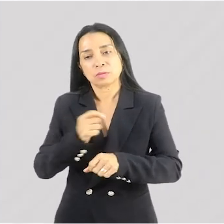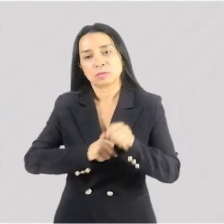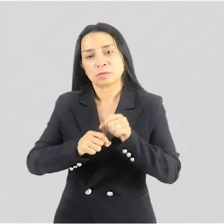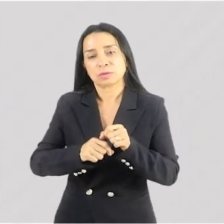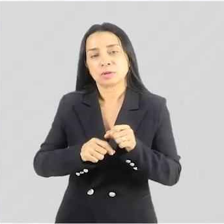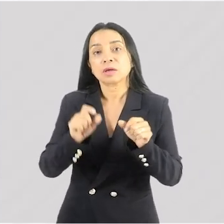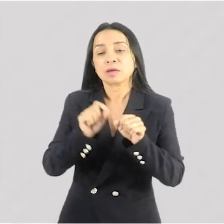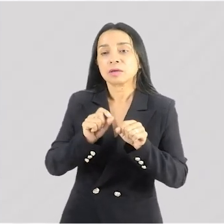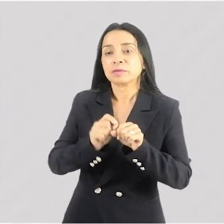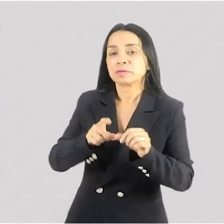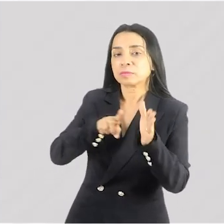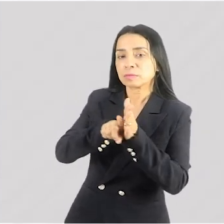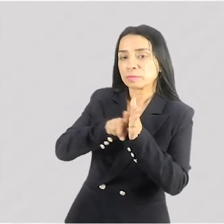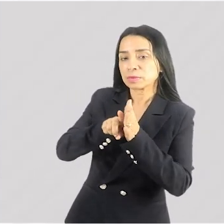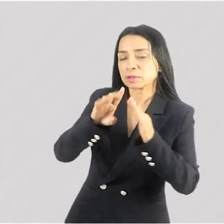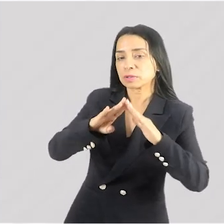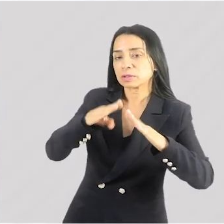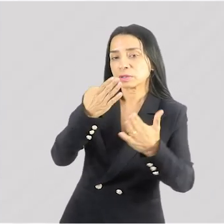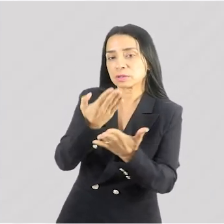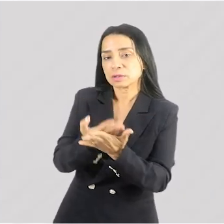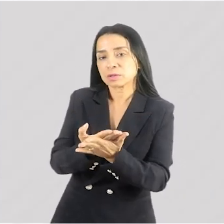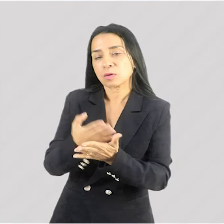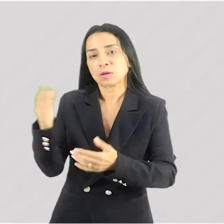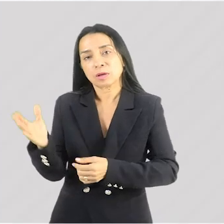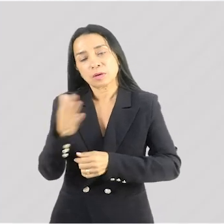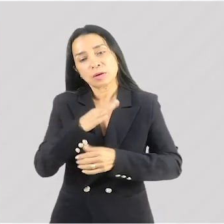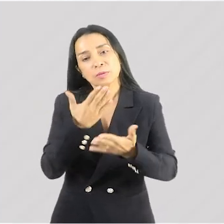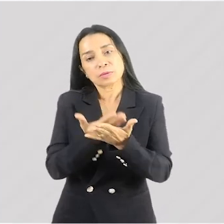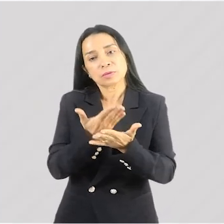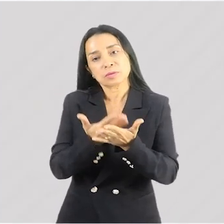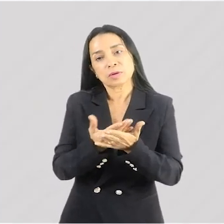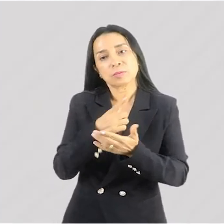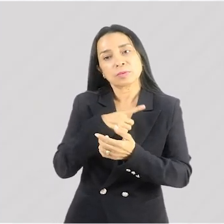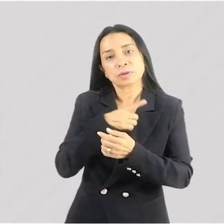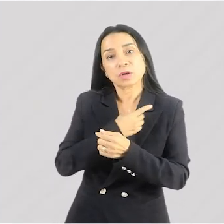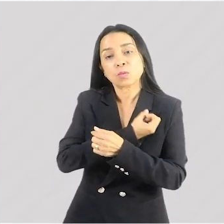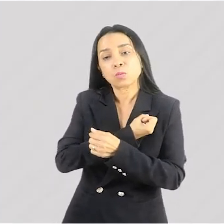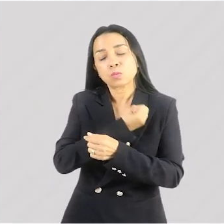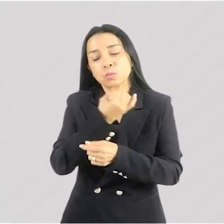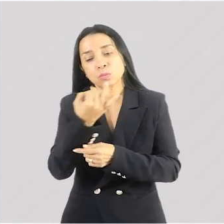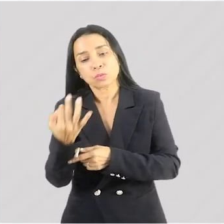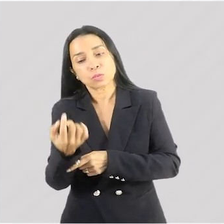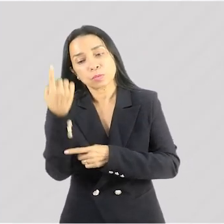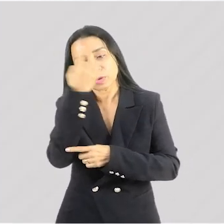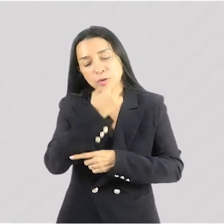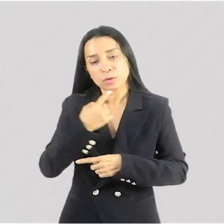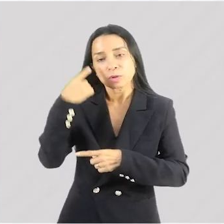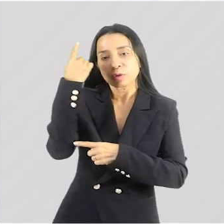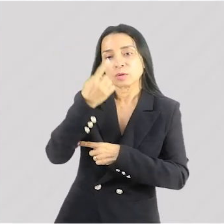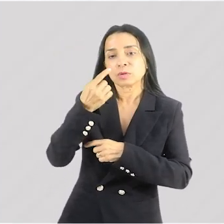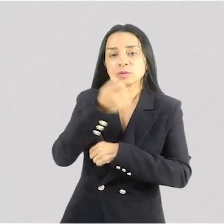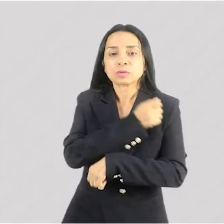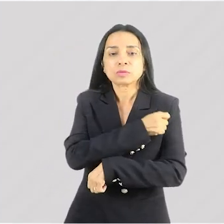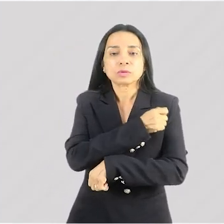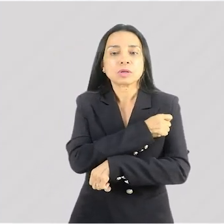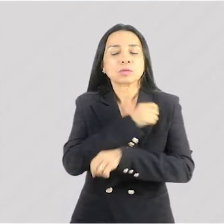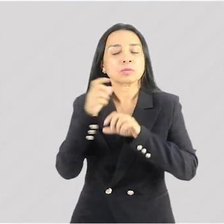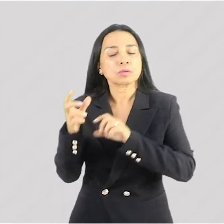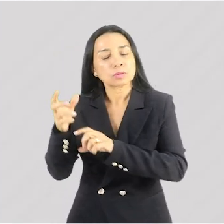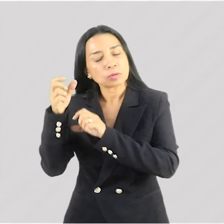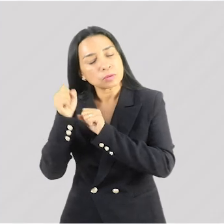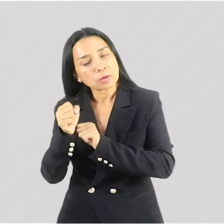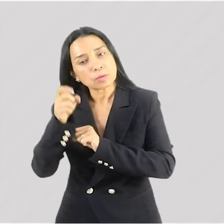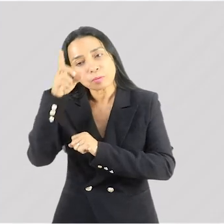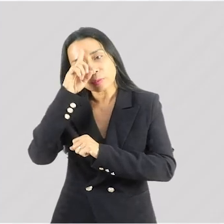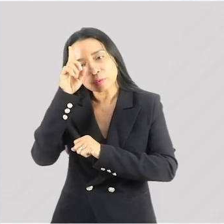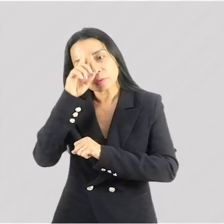para obter o número de horas que seus alunos dormem por dia, encontrou-se o resultado apresentado